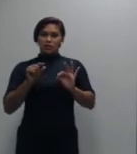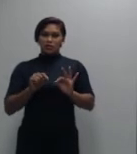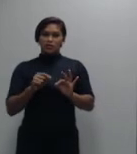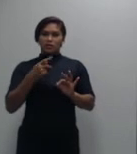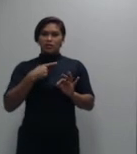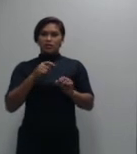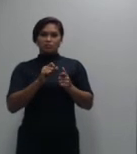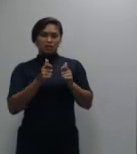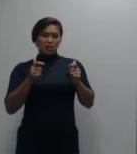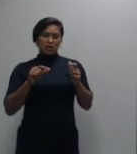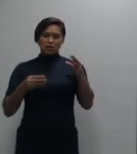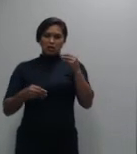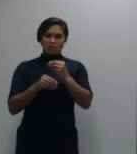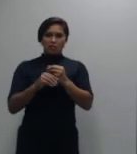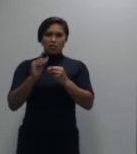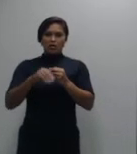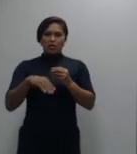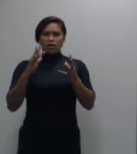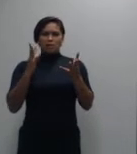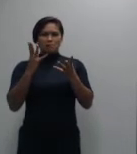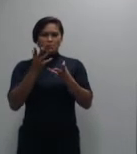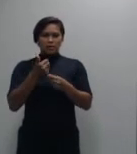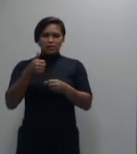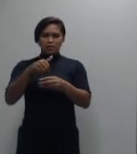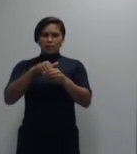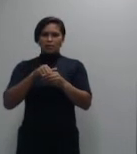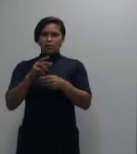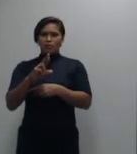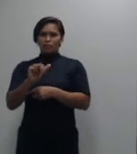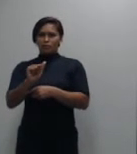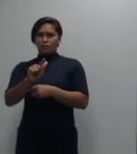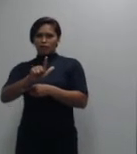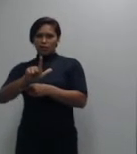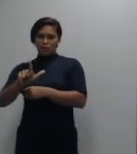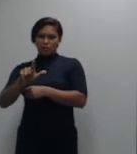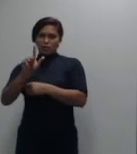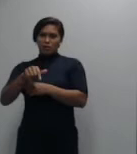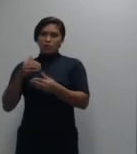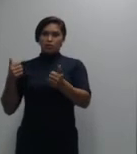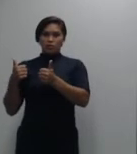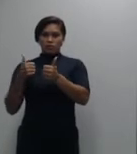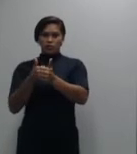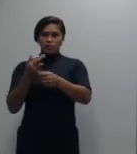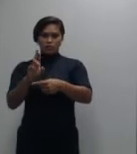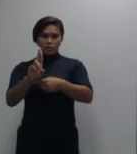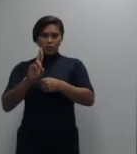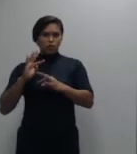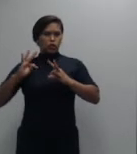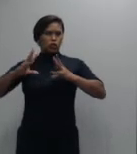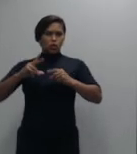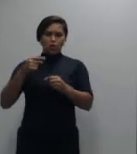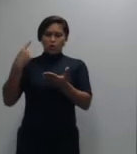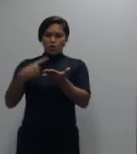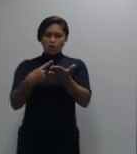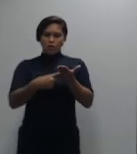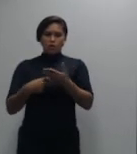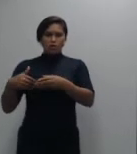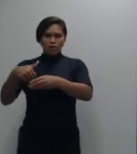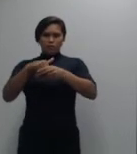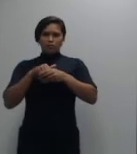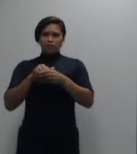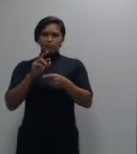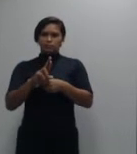em grandes acréscimos ao Belo voto do Ministro Raul Araújo eu estou acompanhando integralmente o voto do relator